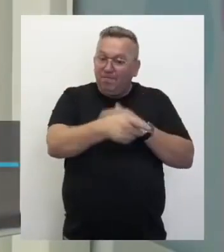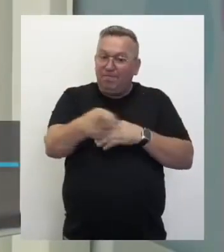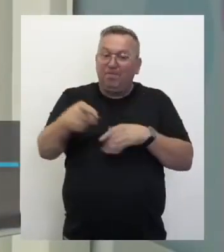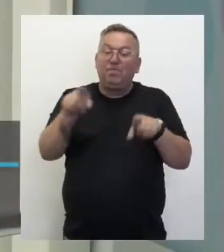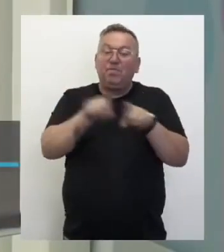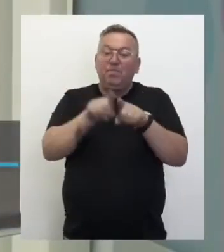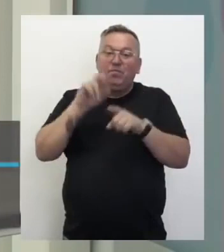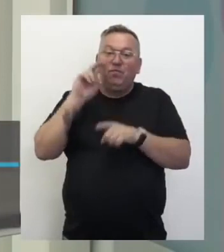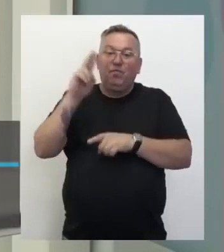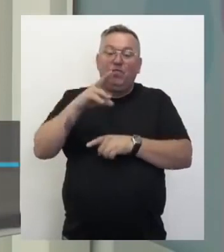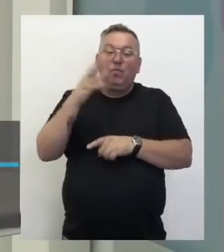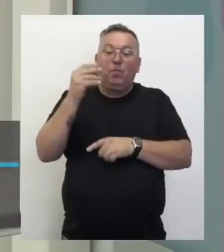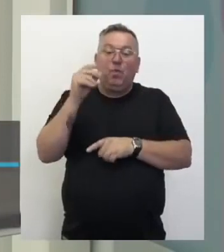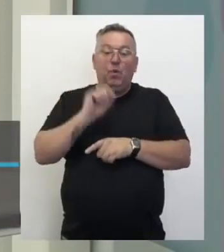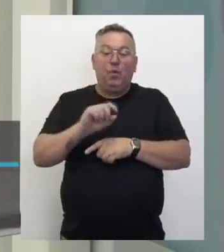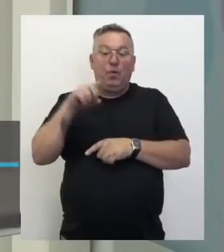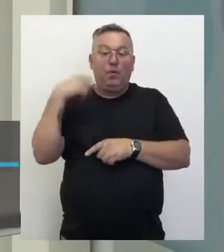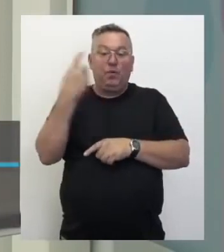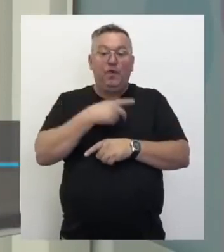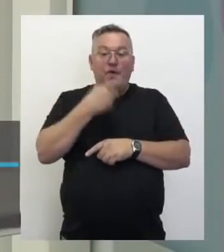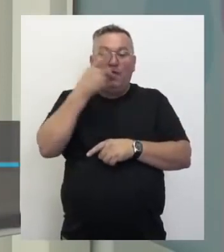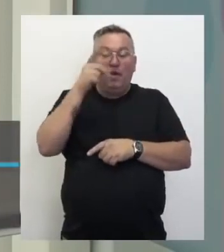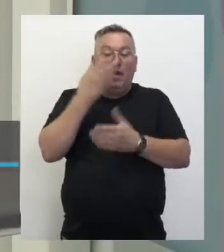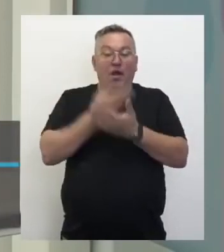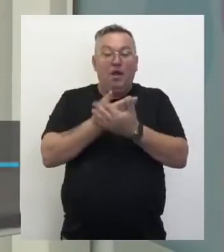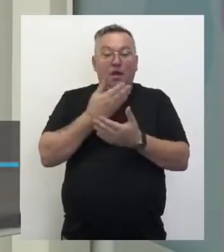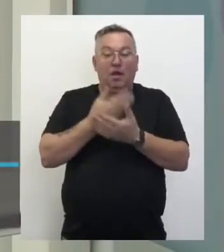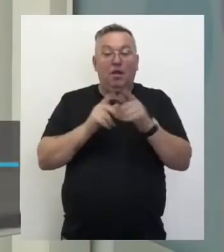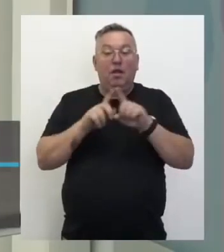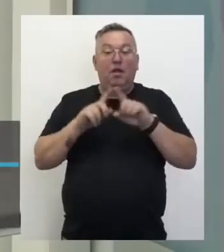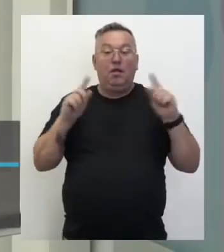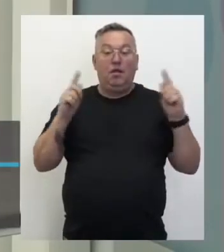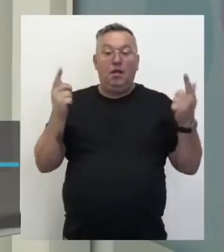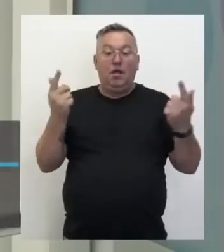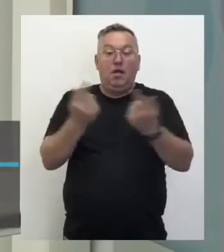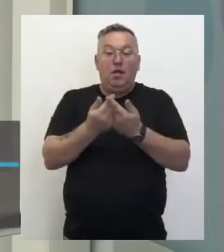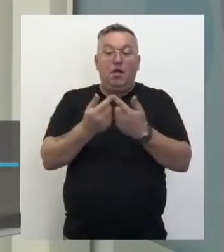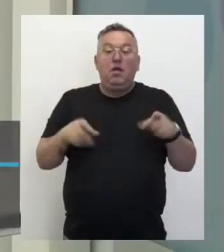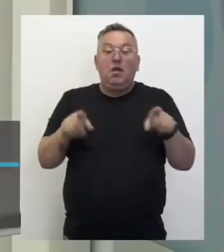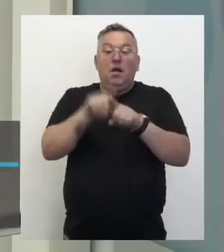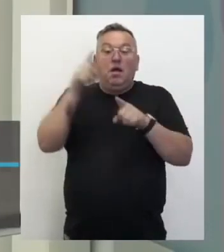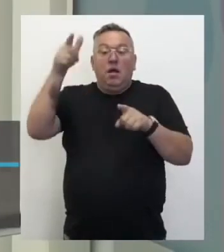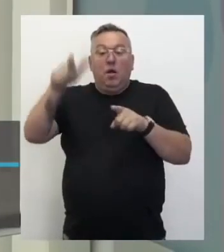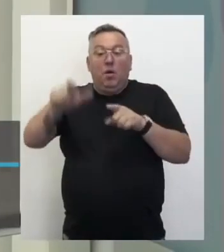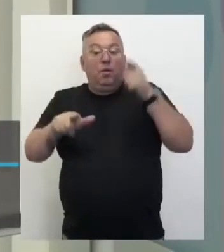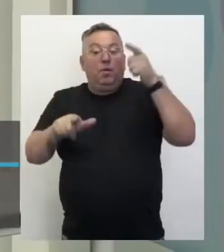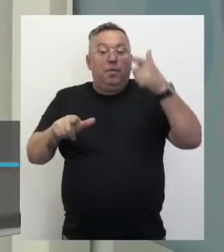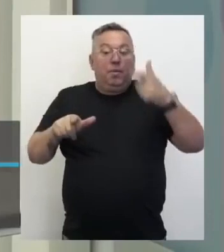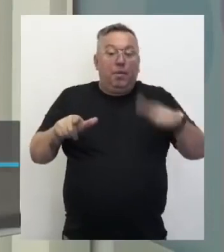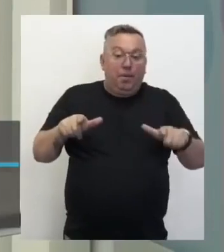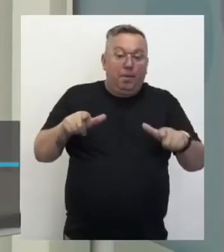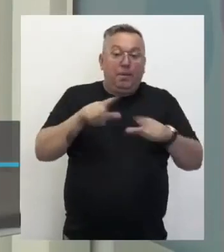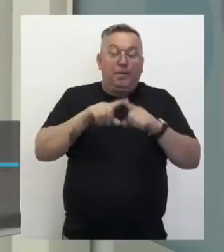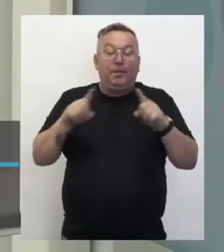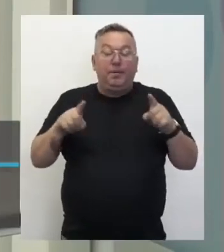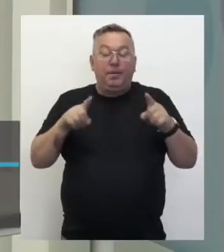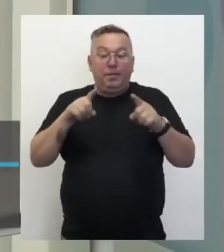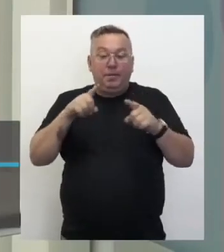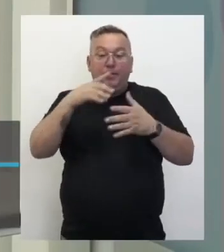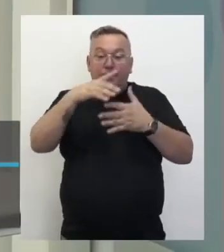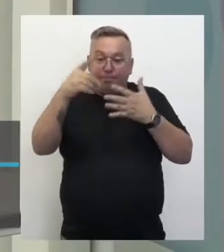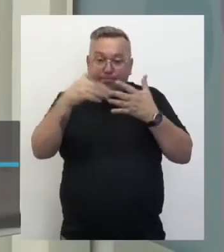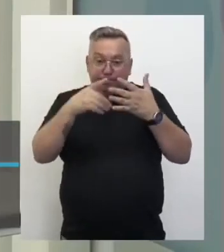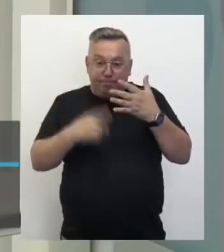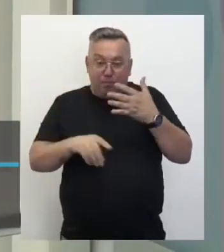também ouvem bastante, que a gente fala aqui nas aulas de geografia e também em outros componentes do